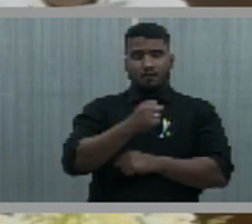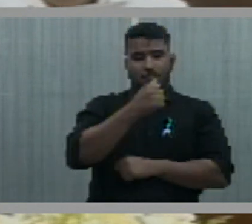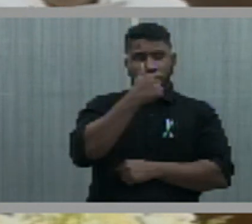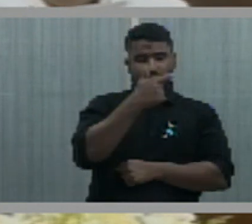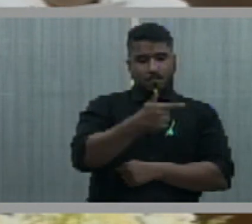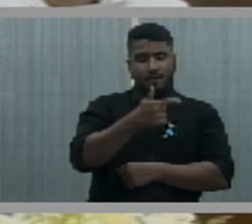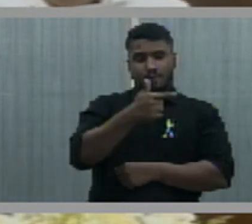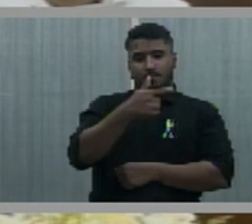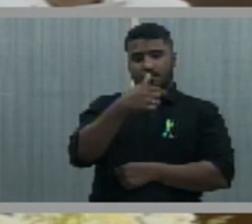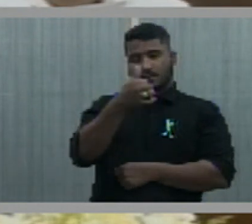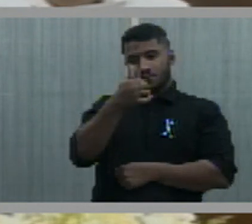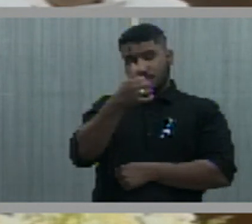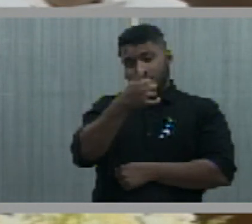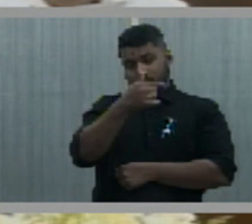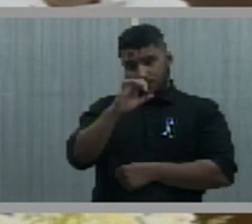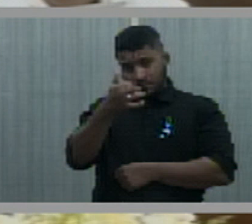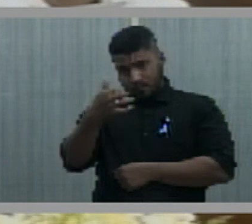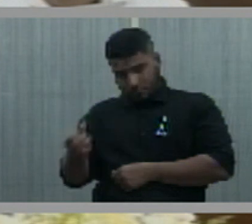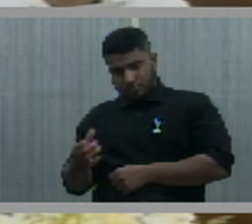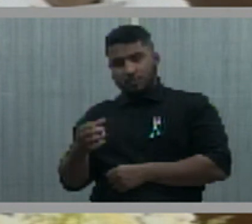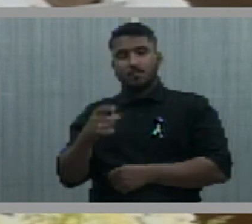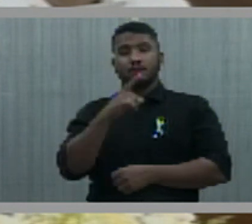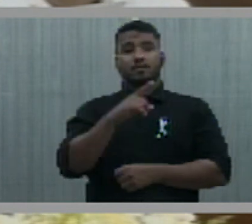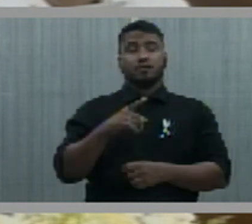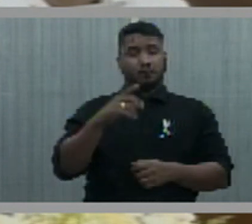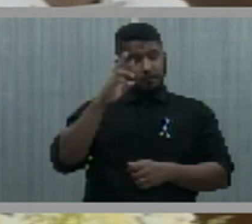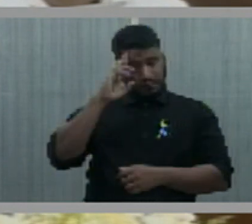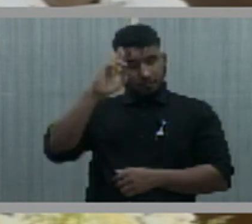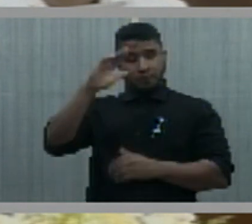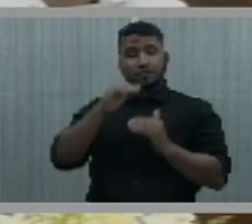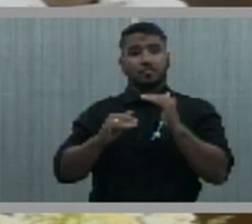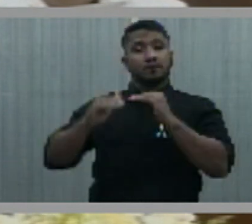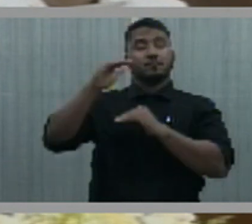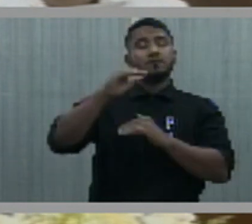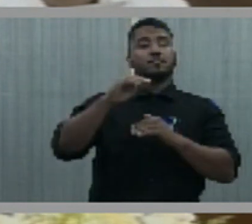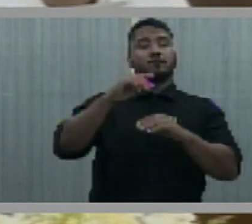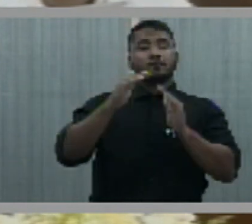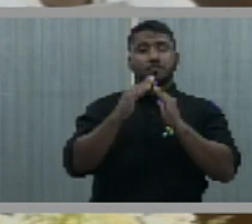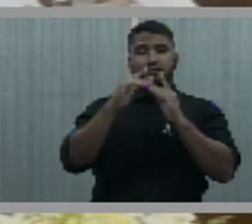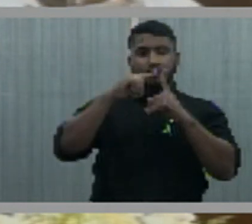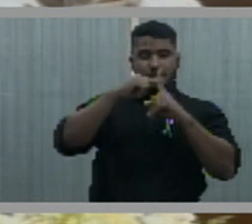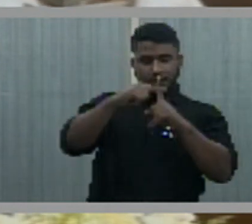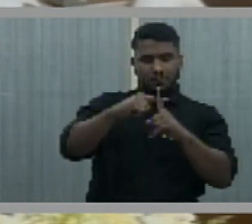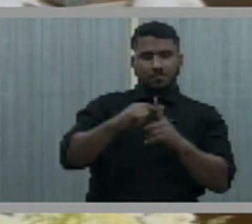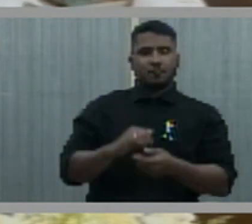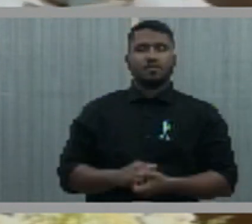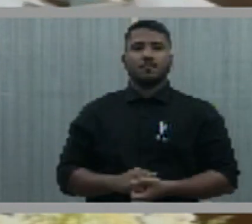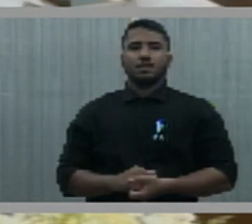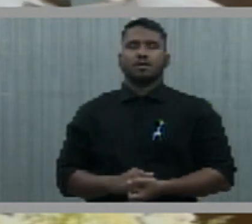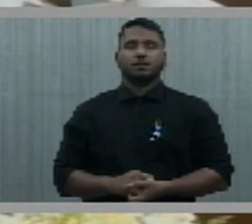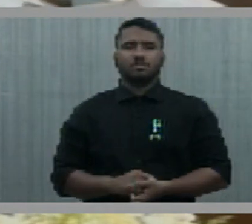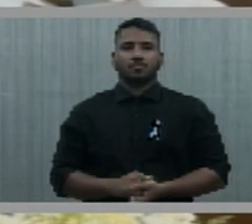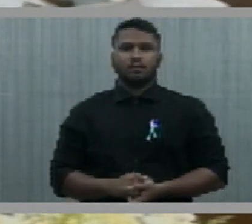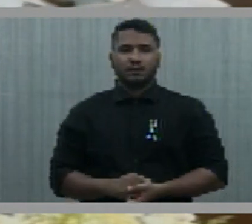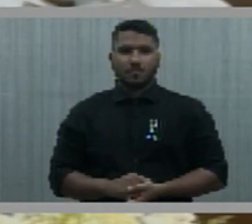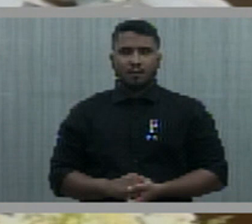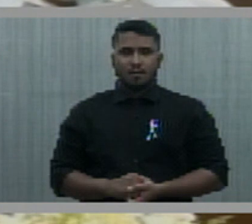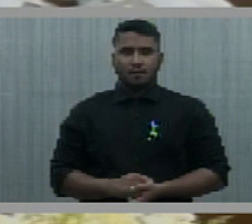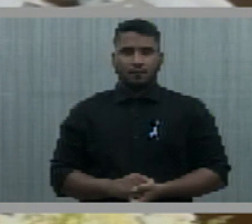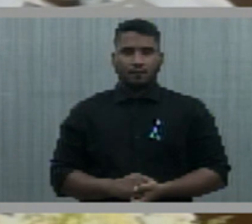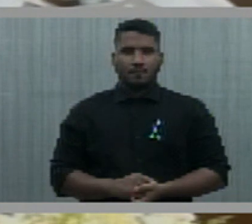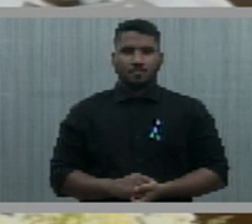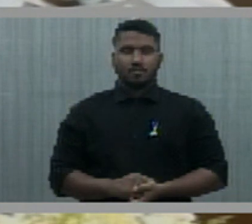nomeado vigário-geral da Diocese de São Mateus pelo bispo diocesano Dom Paulo Bose